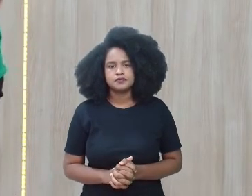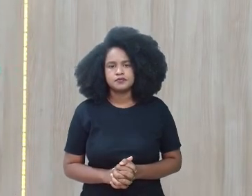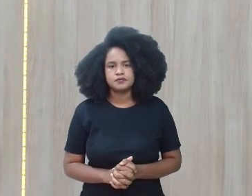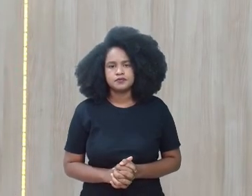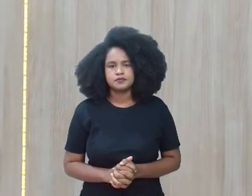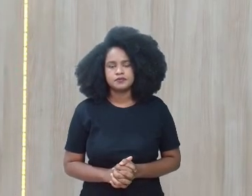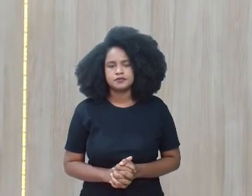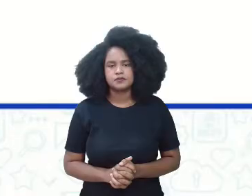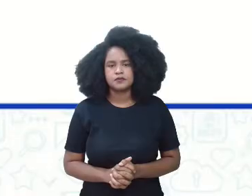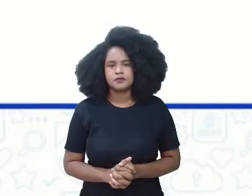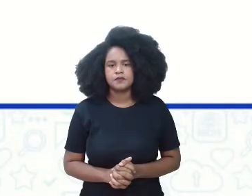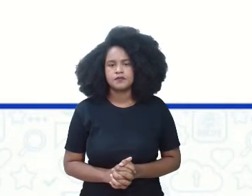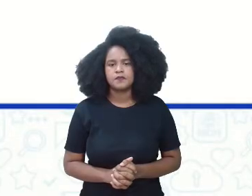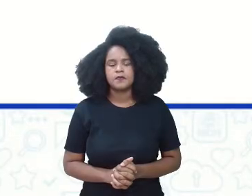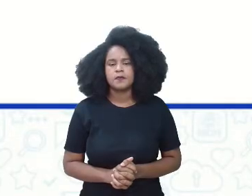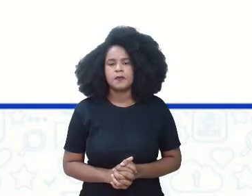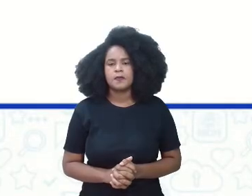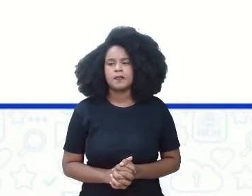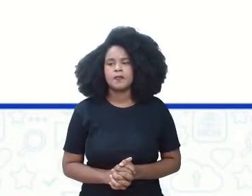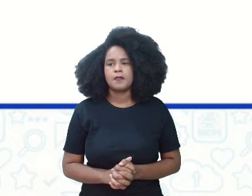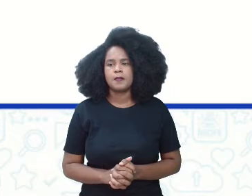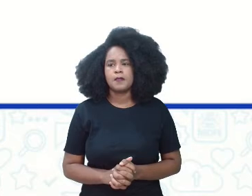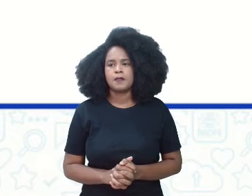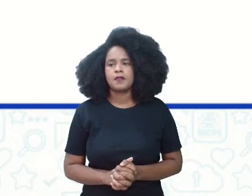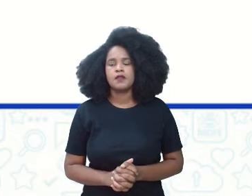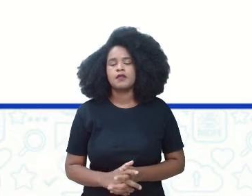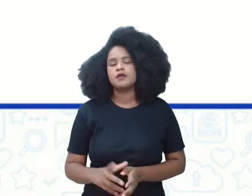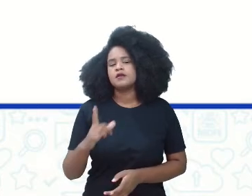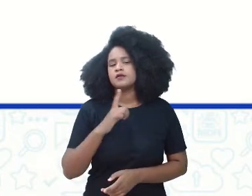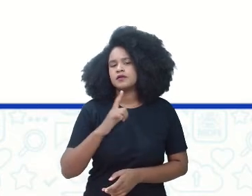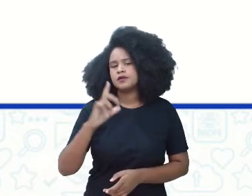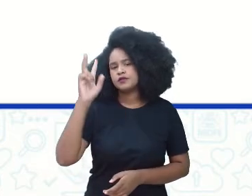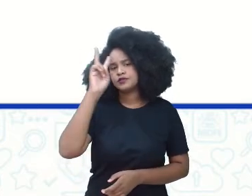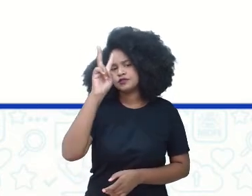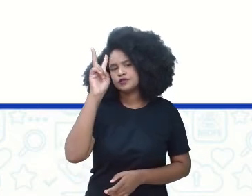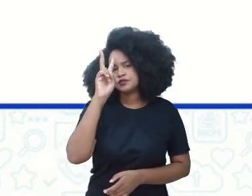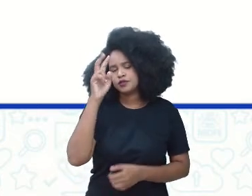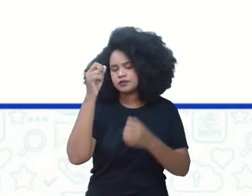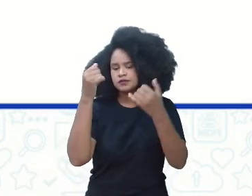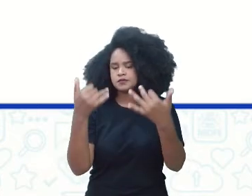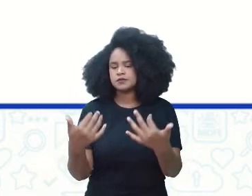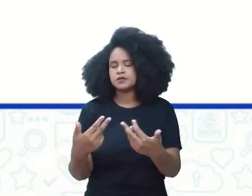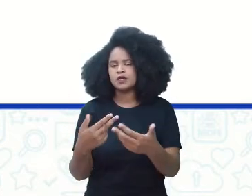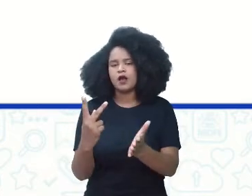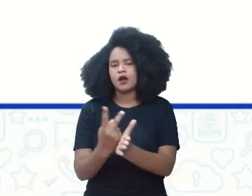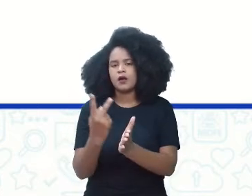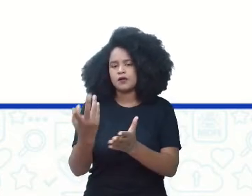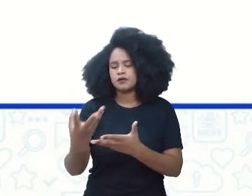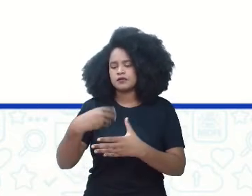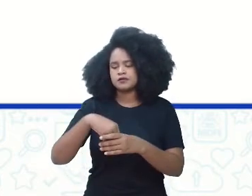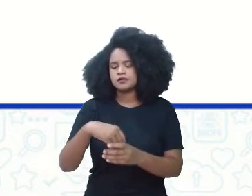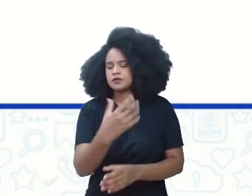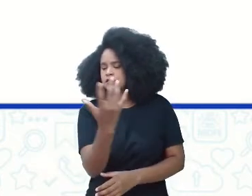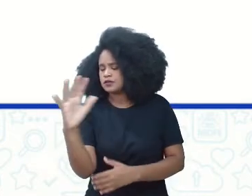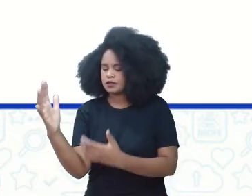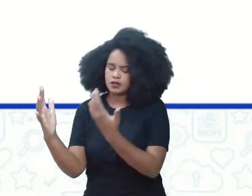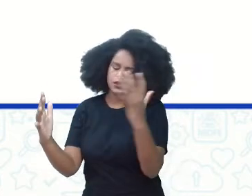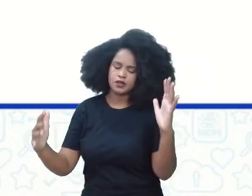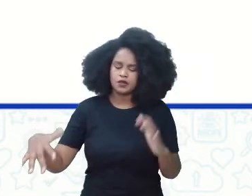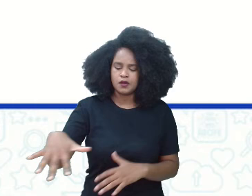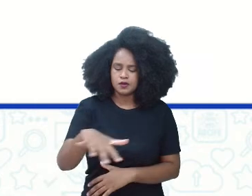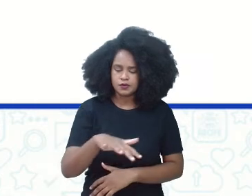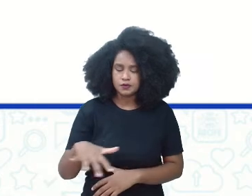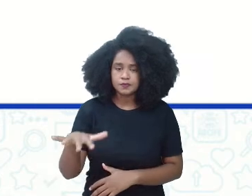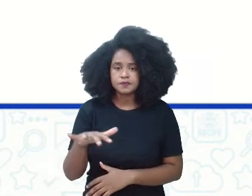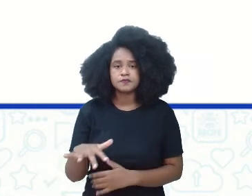Umas que explicavam as coisas da natureza, outras que falavam sobre suas viagens, sobre suas